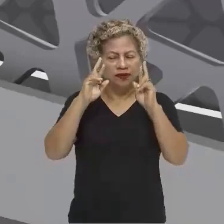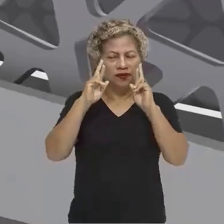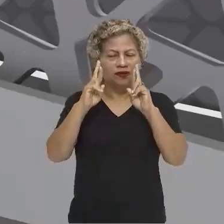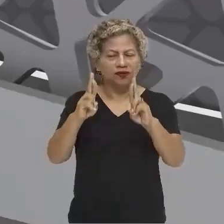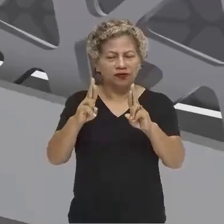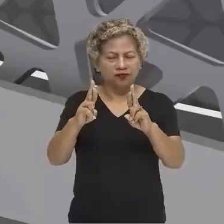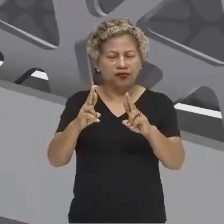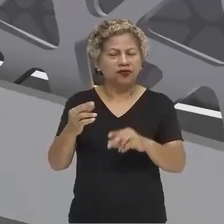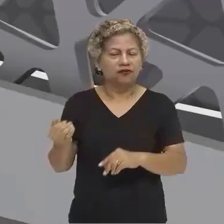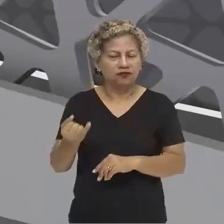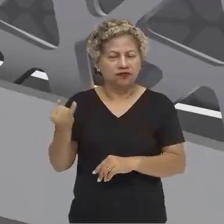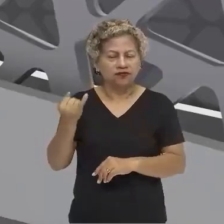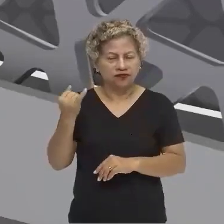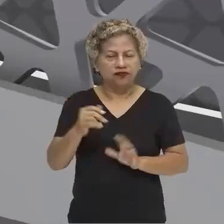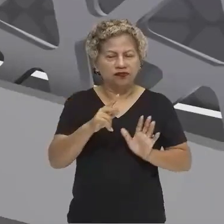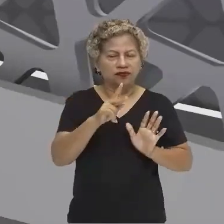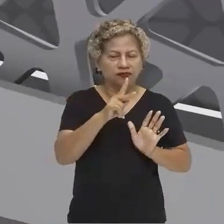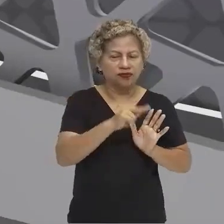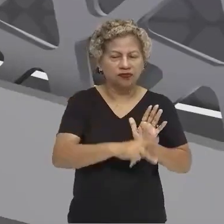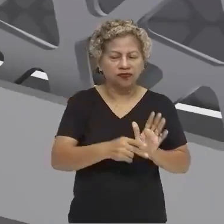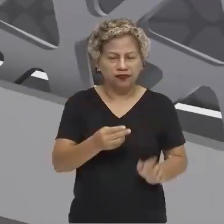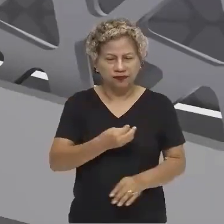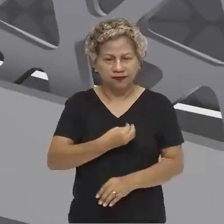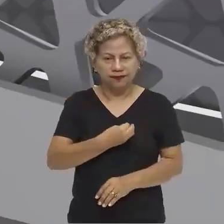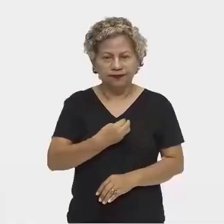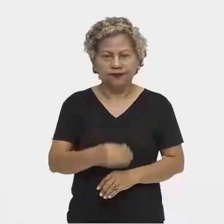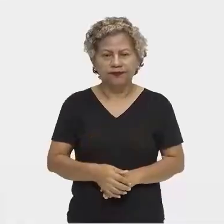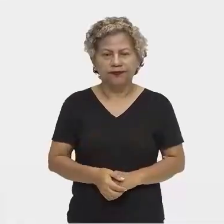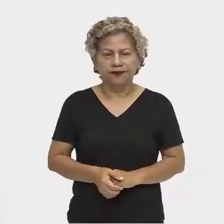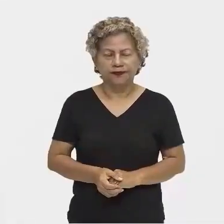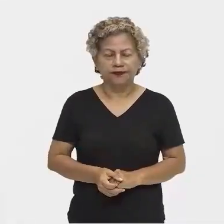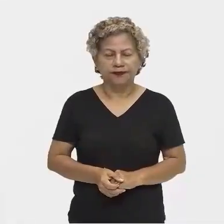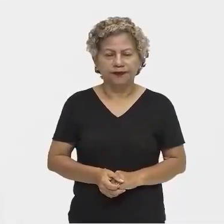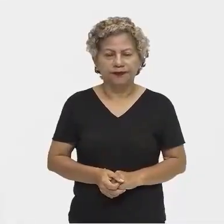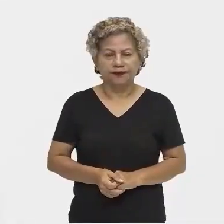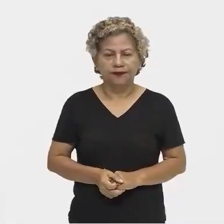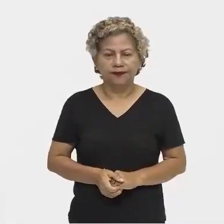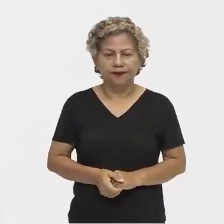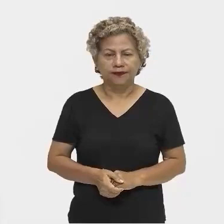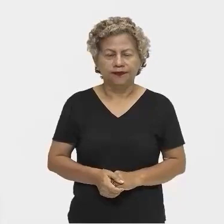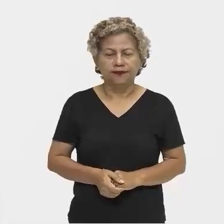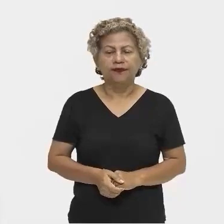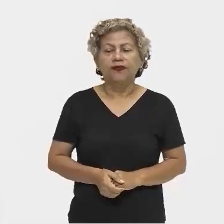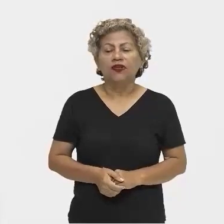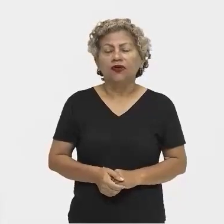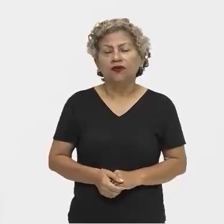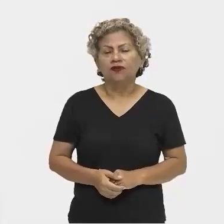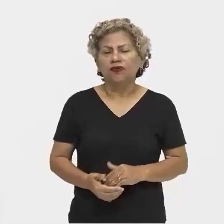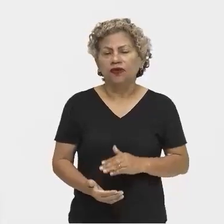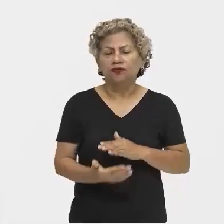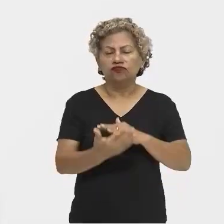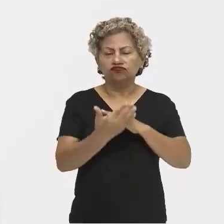caminho andado no nosso projeto de vida. E aí isso, né, tudo nos ajuda a avaliar melhor o caminho que